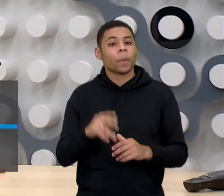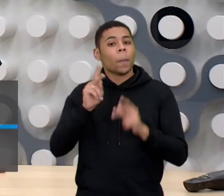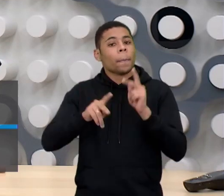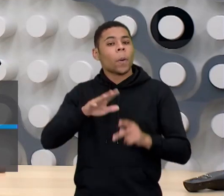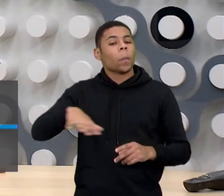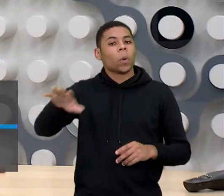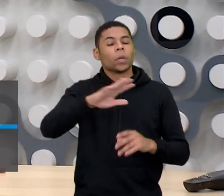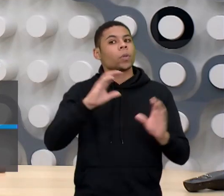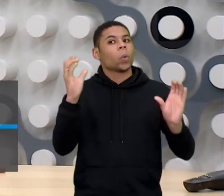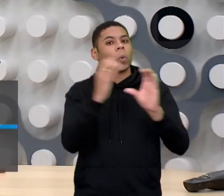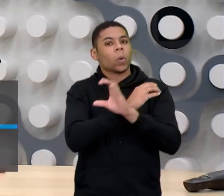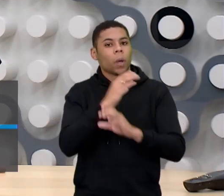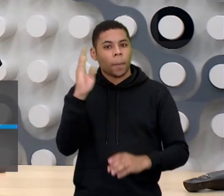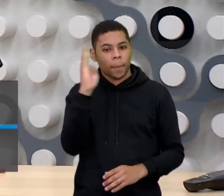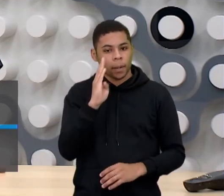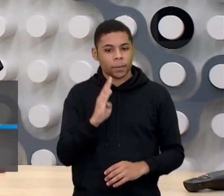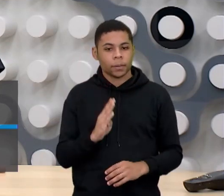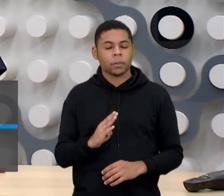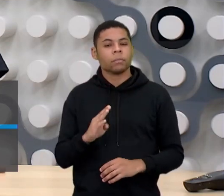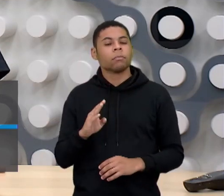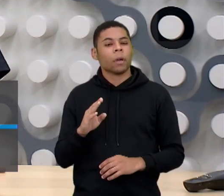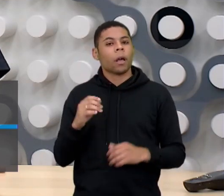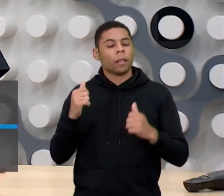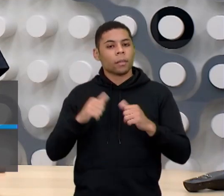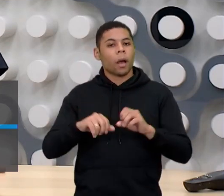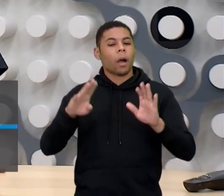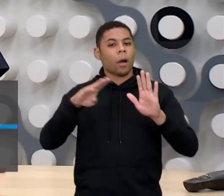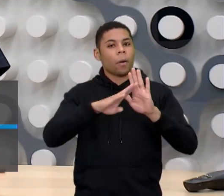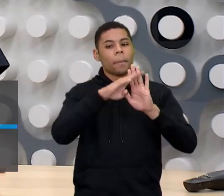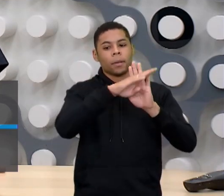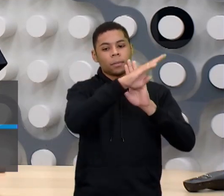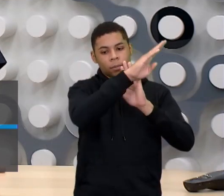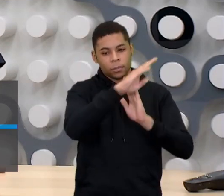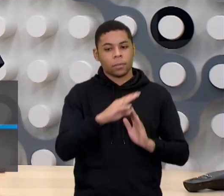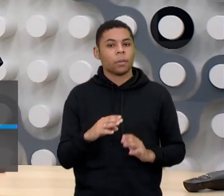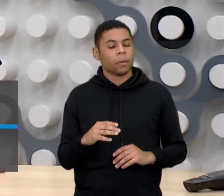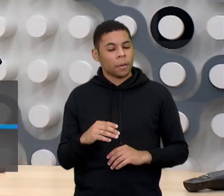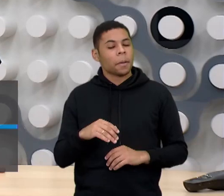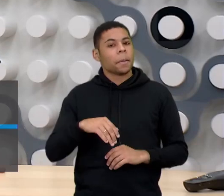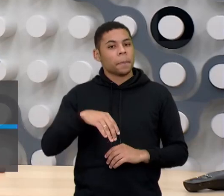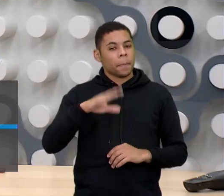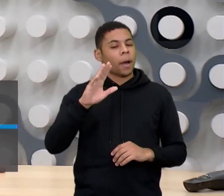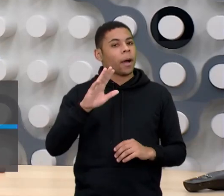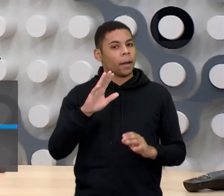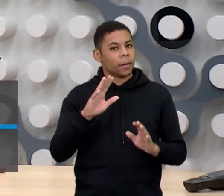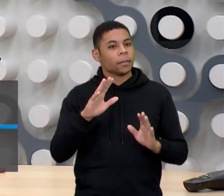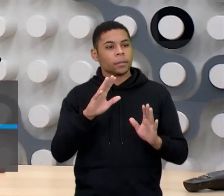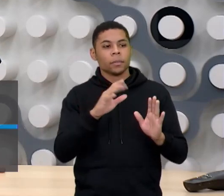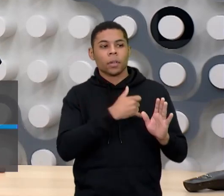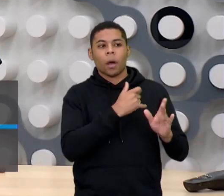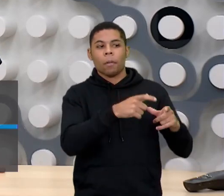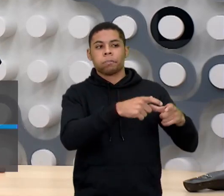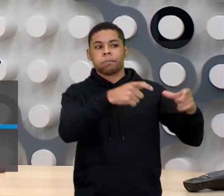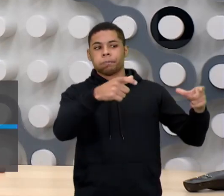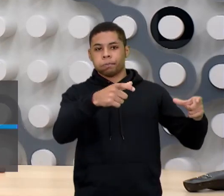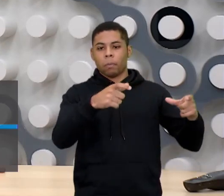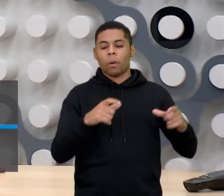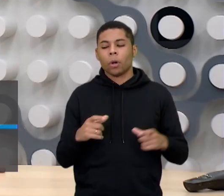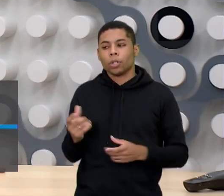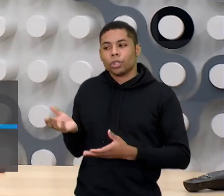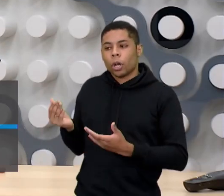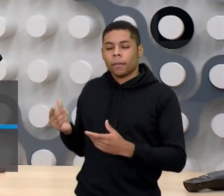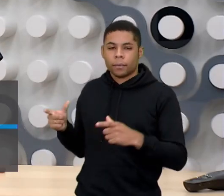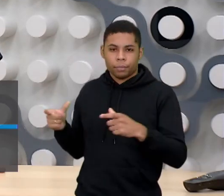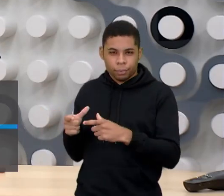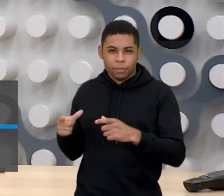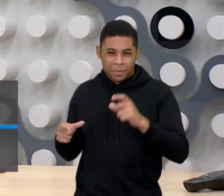população total do Brasil, né, ela está aumentando numa projeção cada vez menor, podendo chegar daqui a uns anos, como a